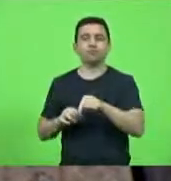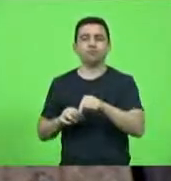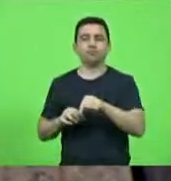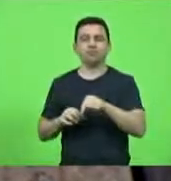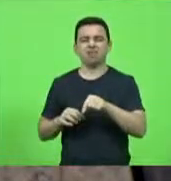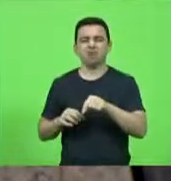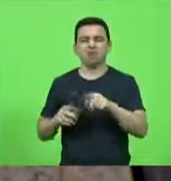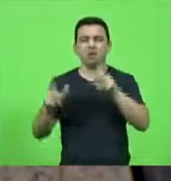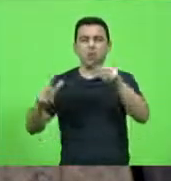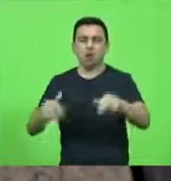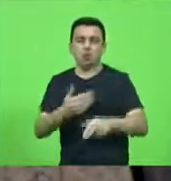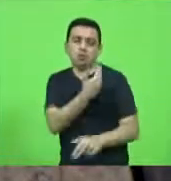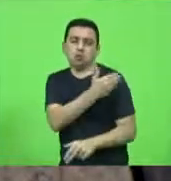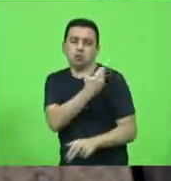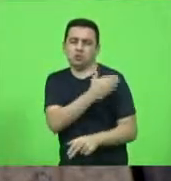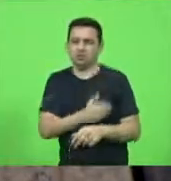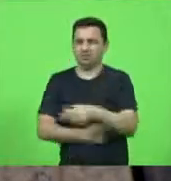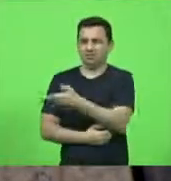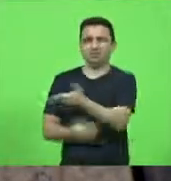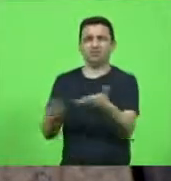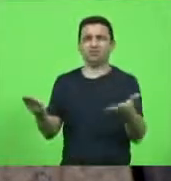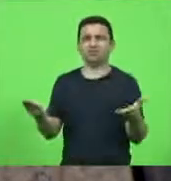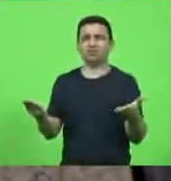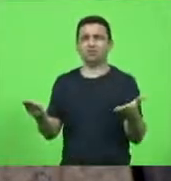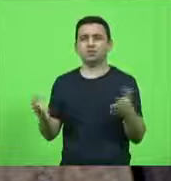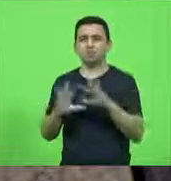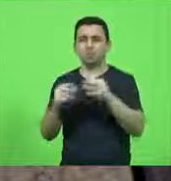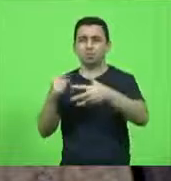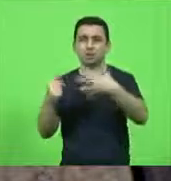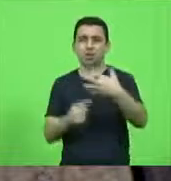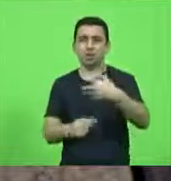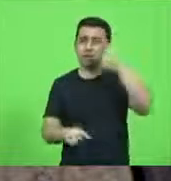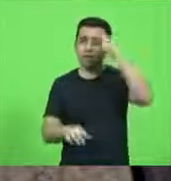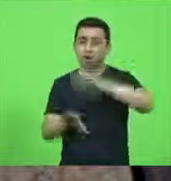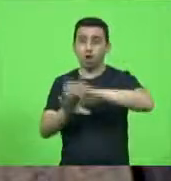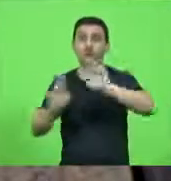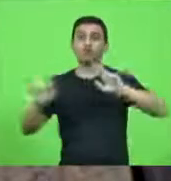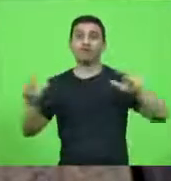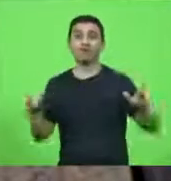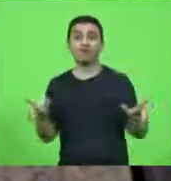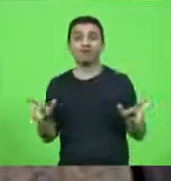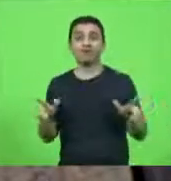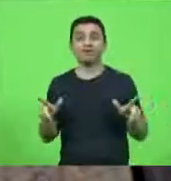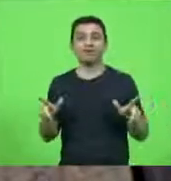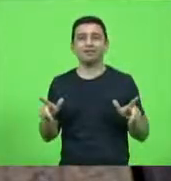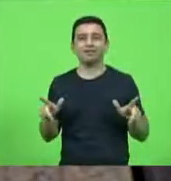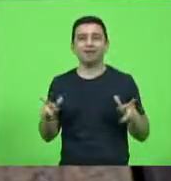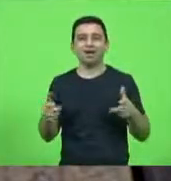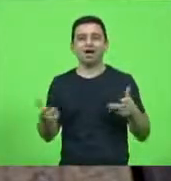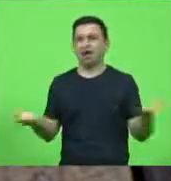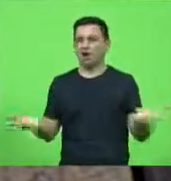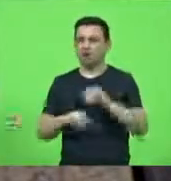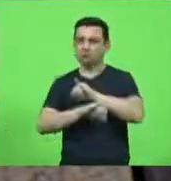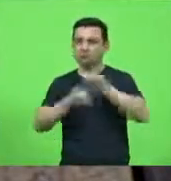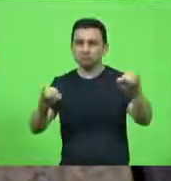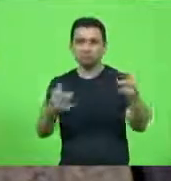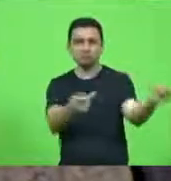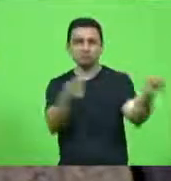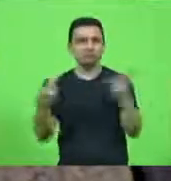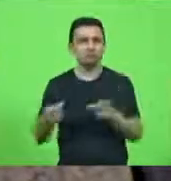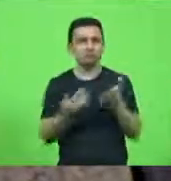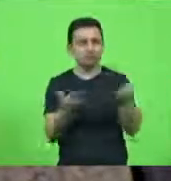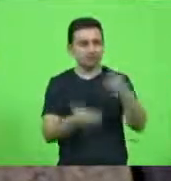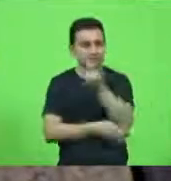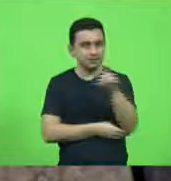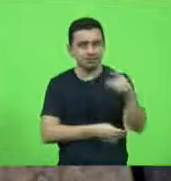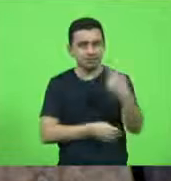com preconceito as pautas que ela é ideologicamente contrária. Está aqui lançado, gostaria muito de lançar esse convite à direita da